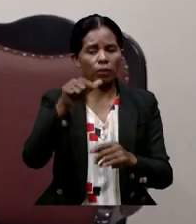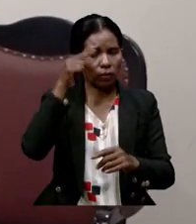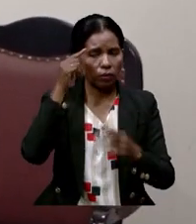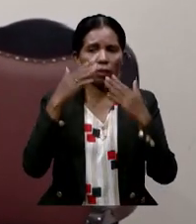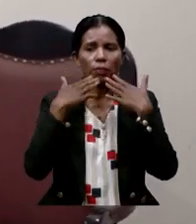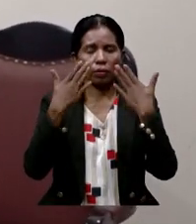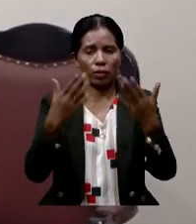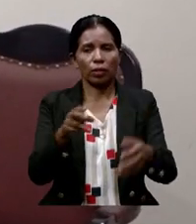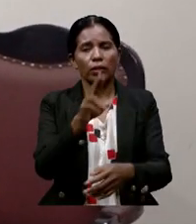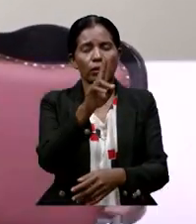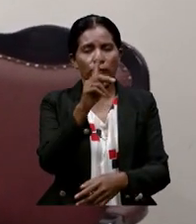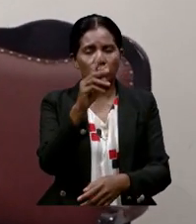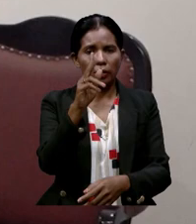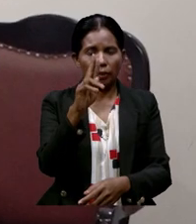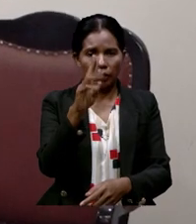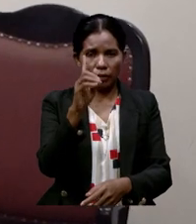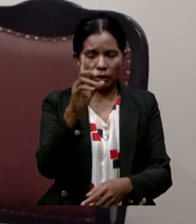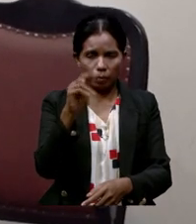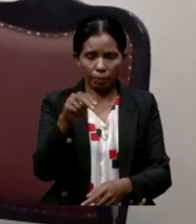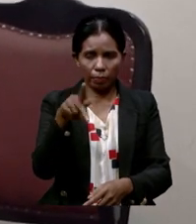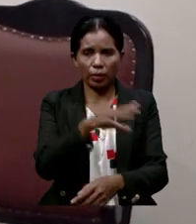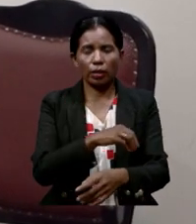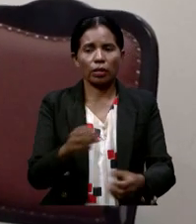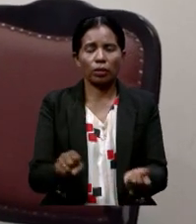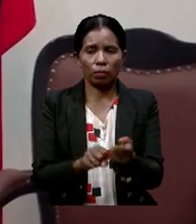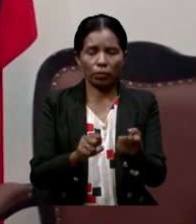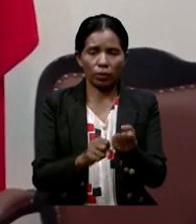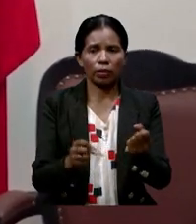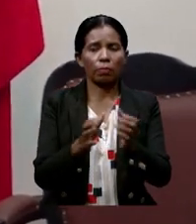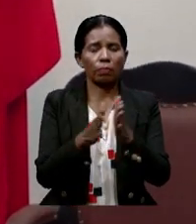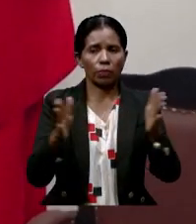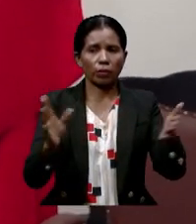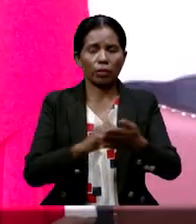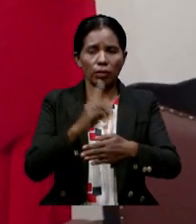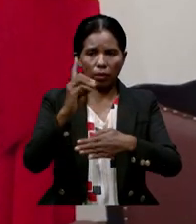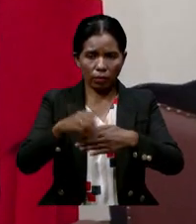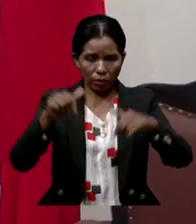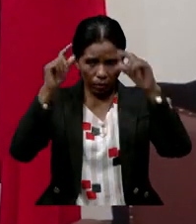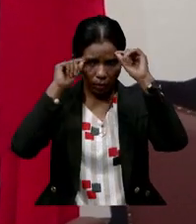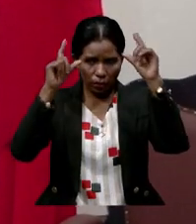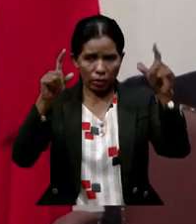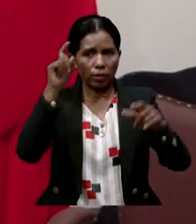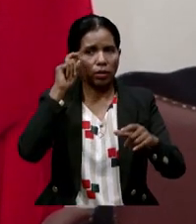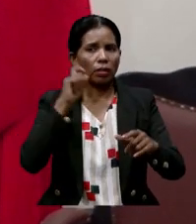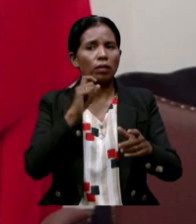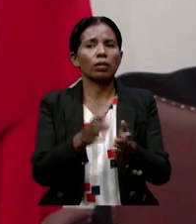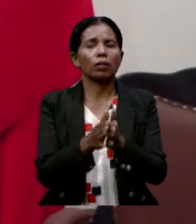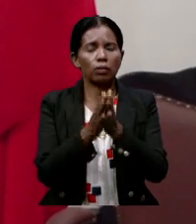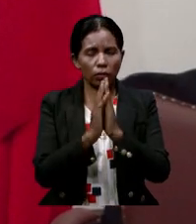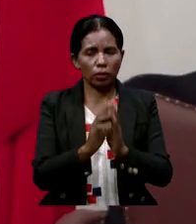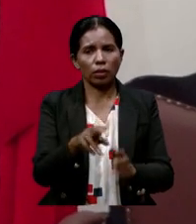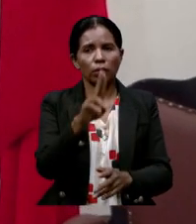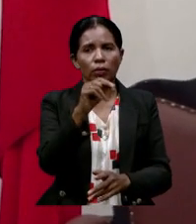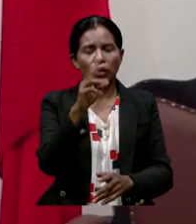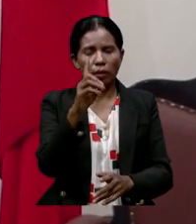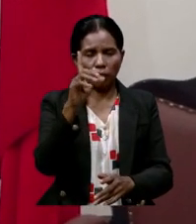agradecemos ba UNDP debe durante ne suporta makas desenvolvimento iha Timor-Leste. Sanana mos husu UNDP atu